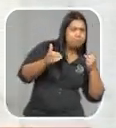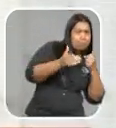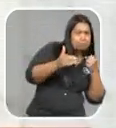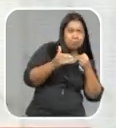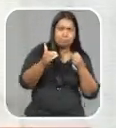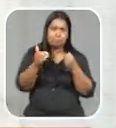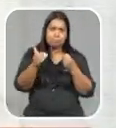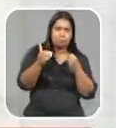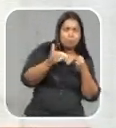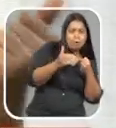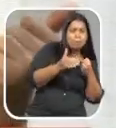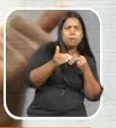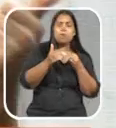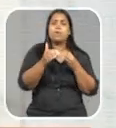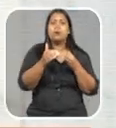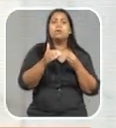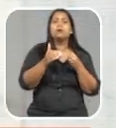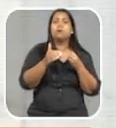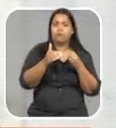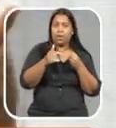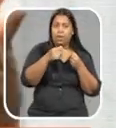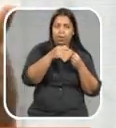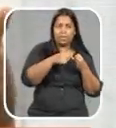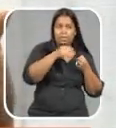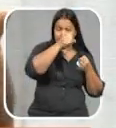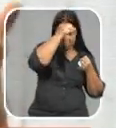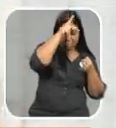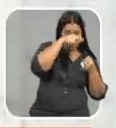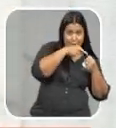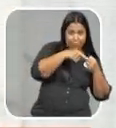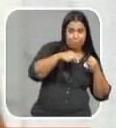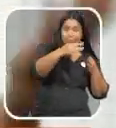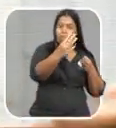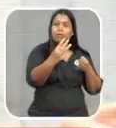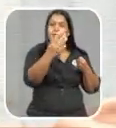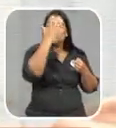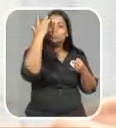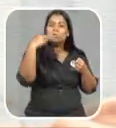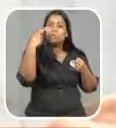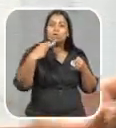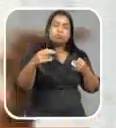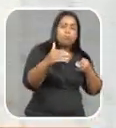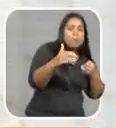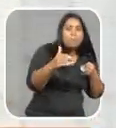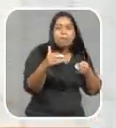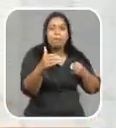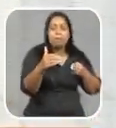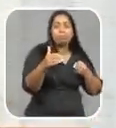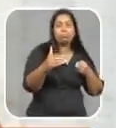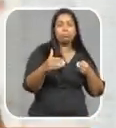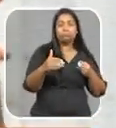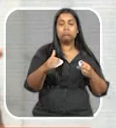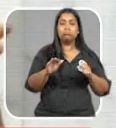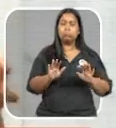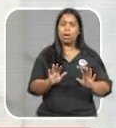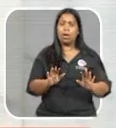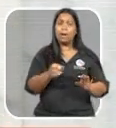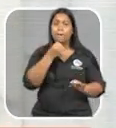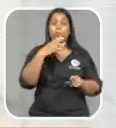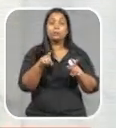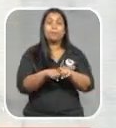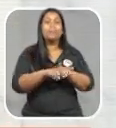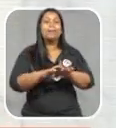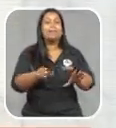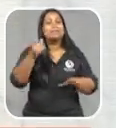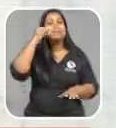é bom também, mas evita na sessão, porque a sessão é um momento alto. A sessão tem transmissão ao vivo da TV Câmara, pelas redes sociais,